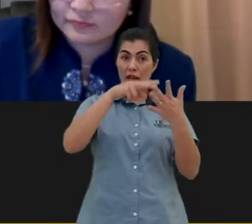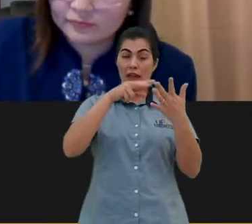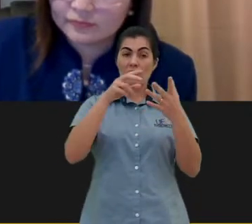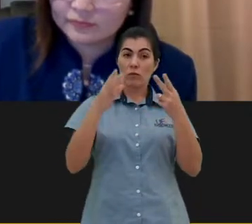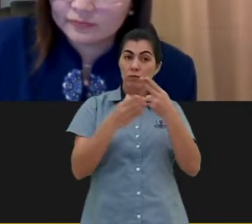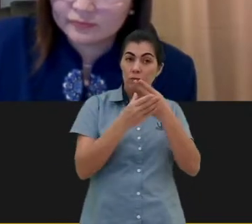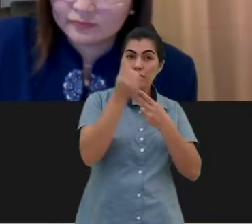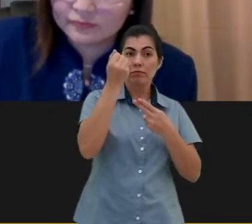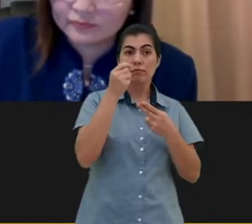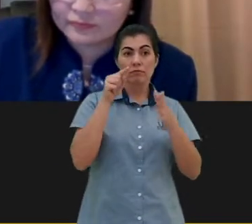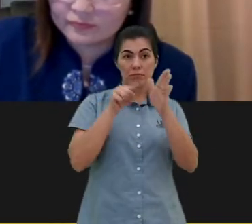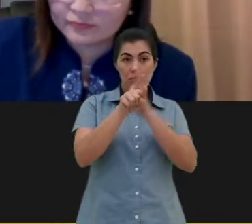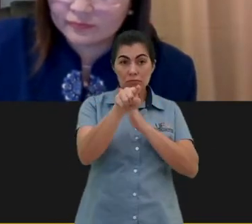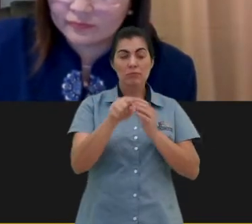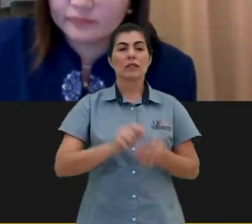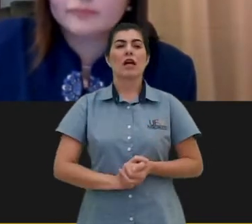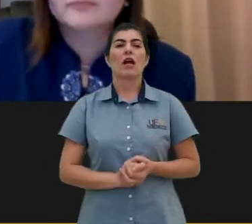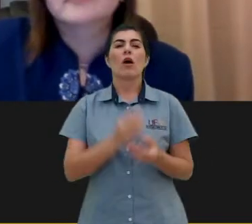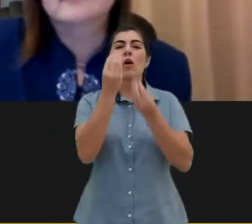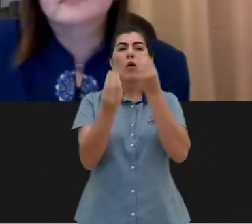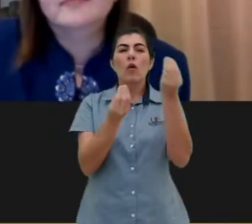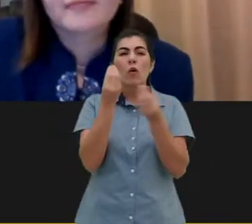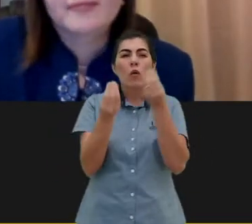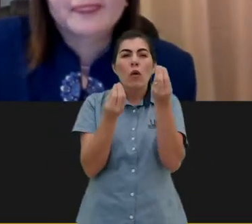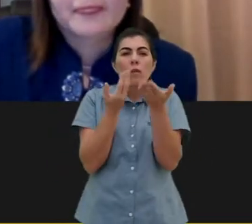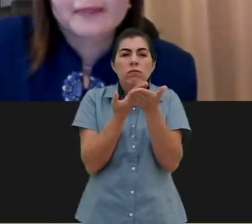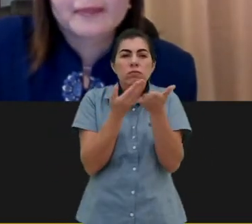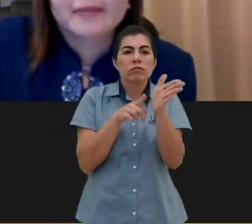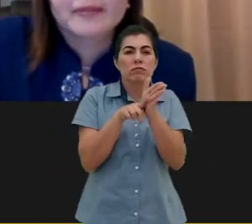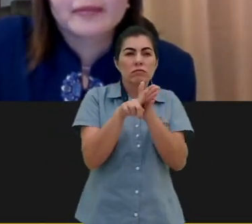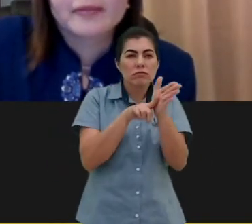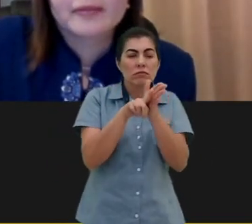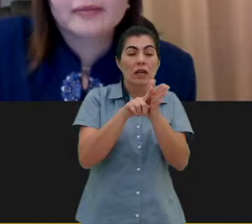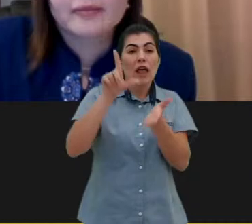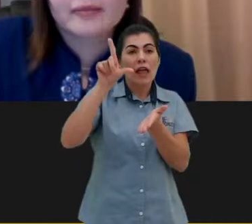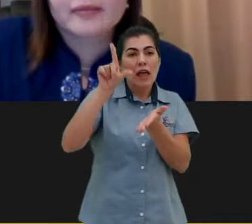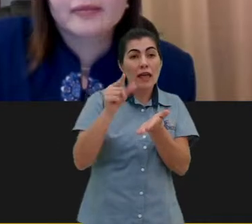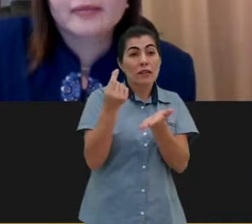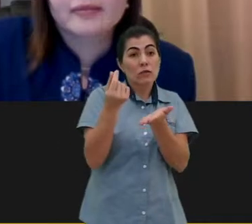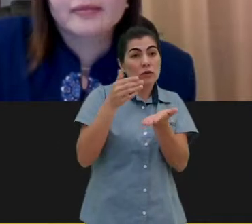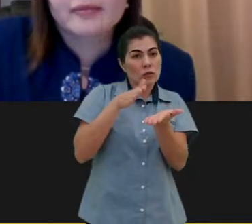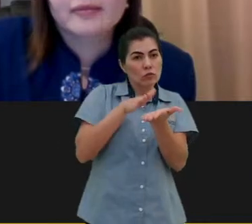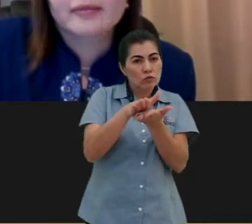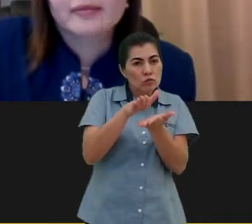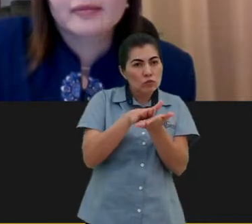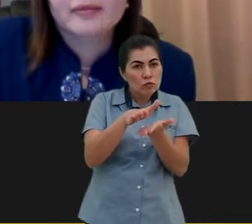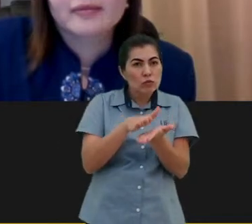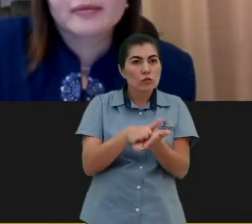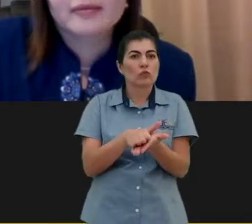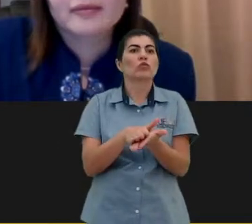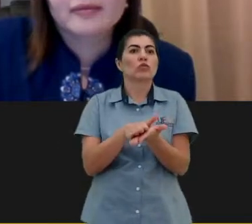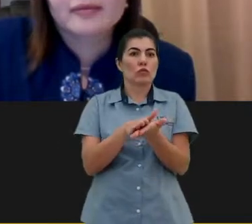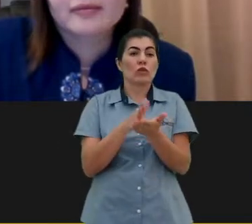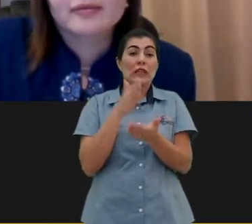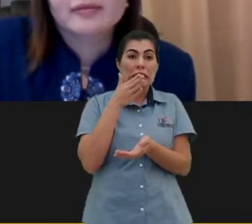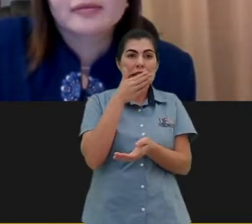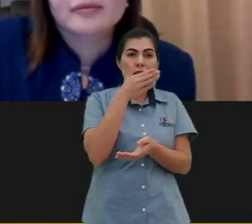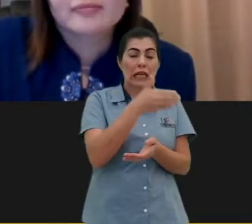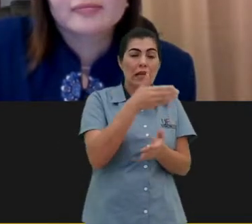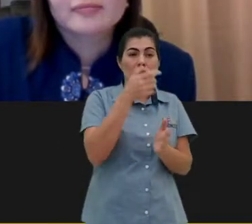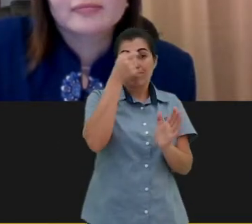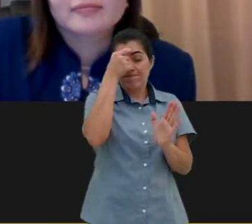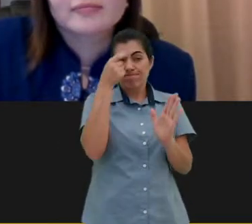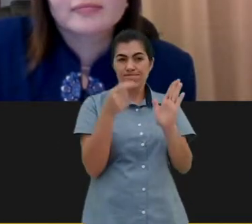que como estão os estudos para a eficiência da redução de custos na aplicação direta da inteligência artificial, por exemplo,